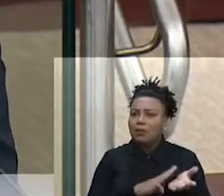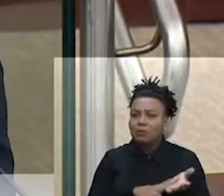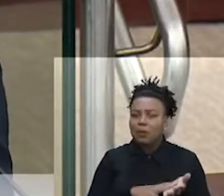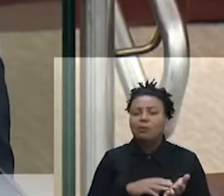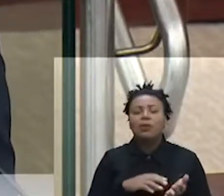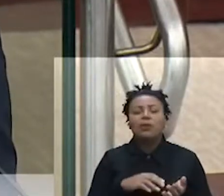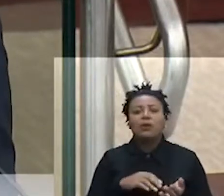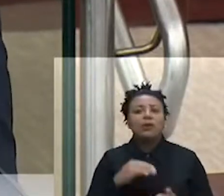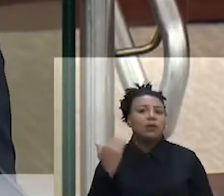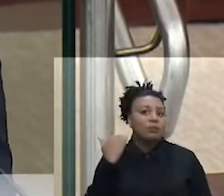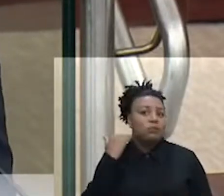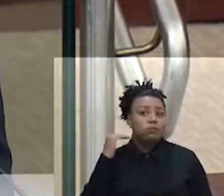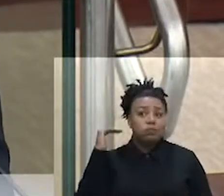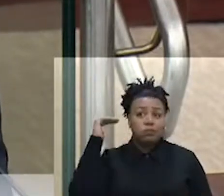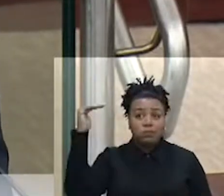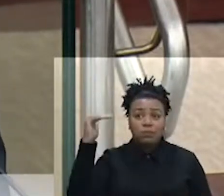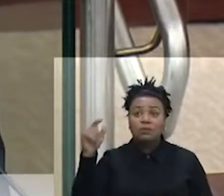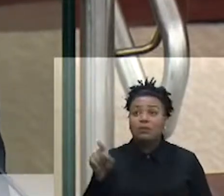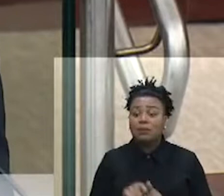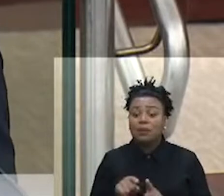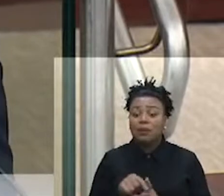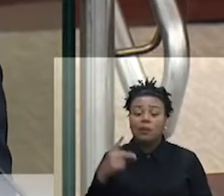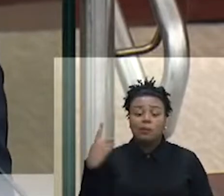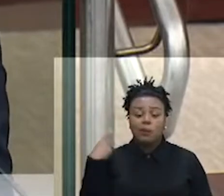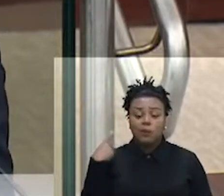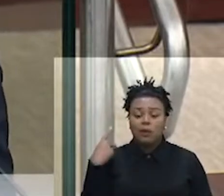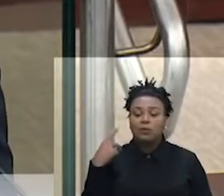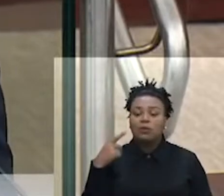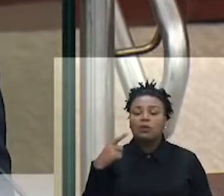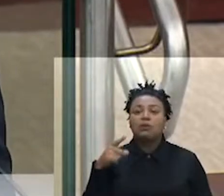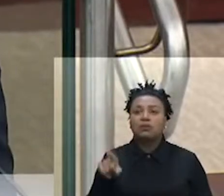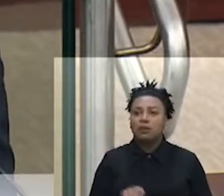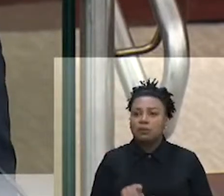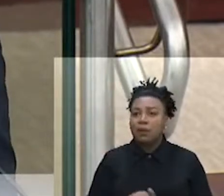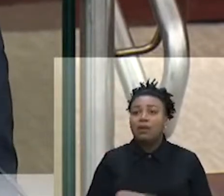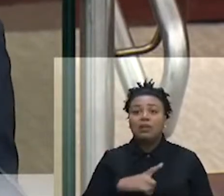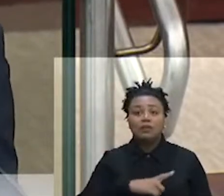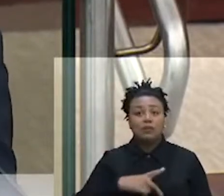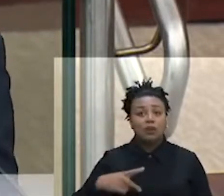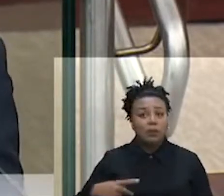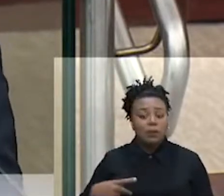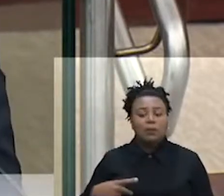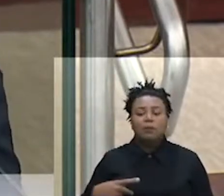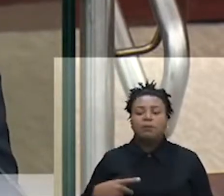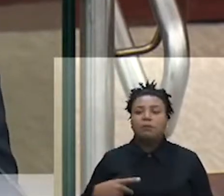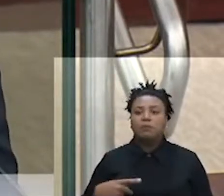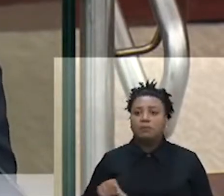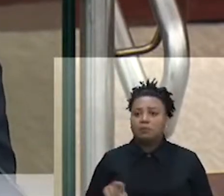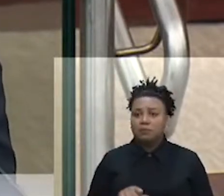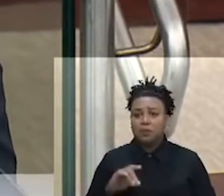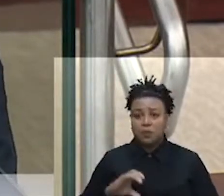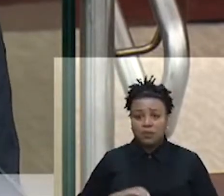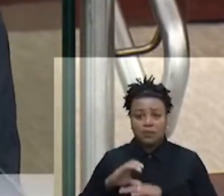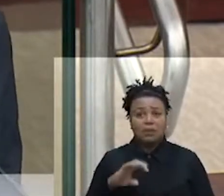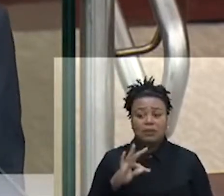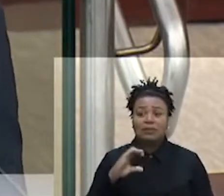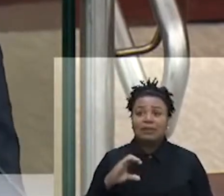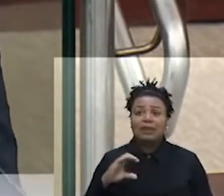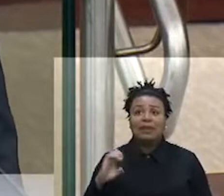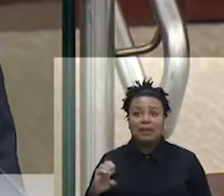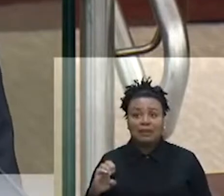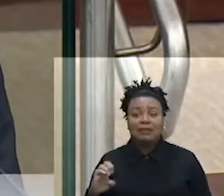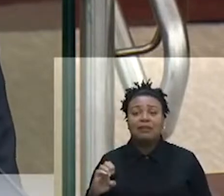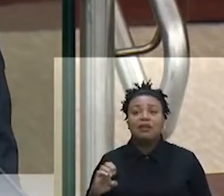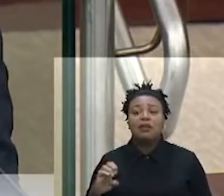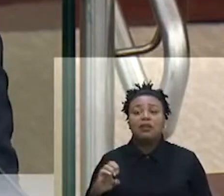Se aplica a desembargador, se aplica a procurador, se aplica a defensor público, se aplica a conselheiro do TCE.